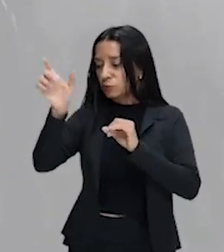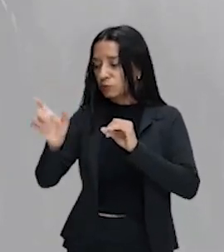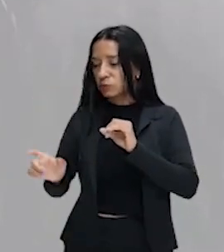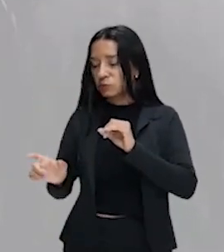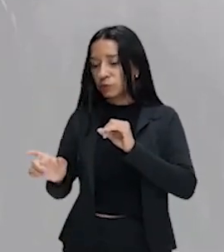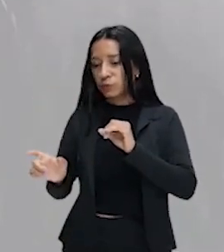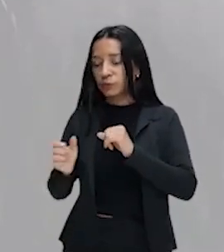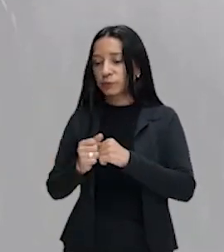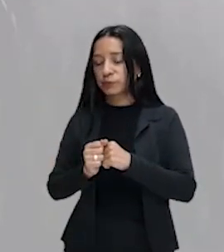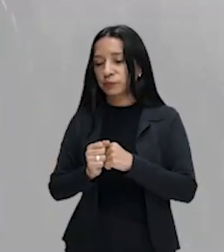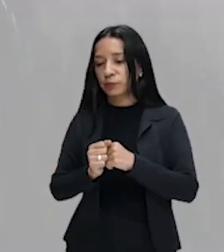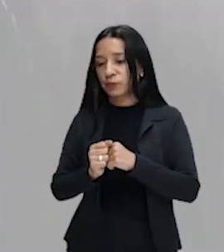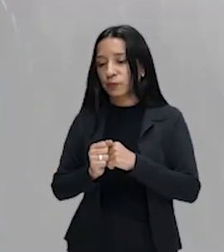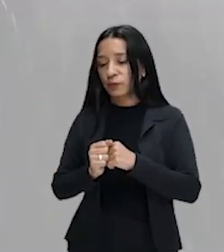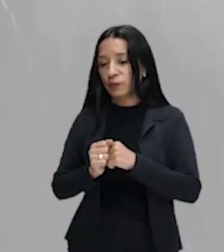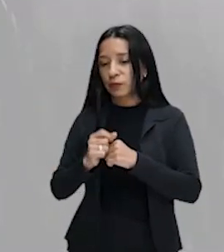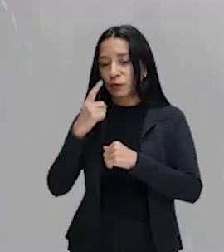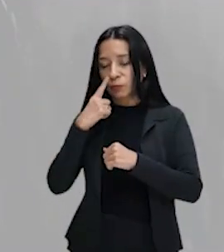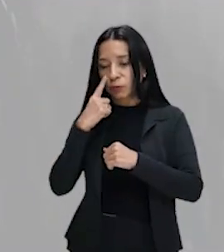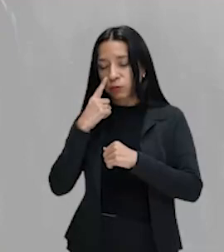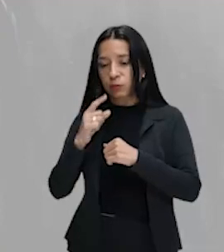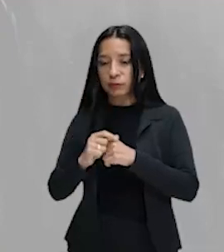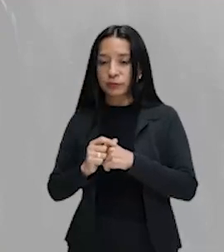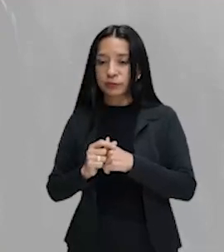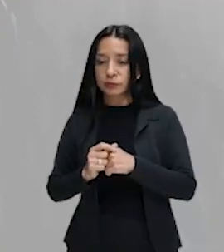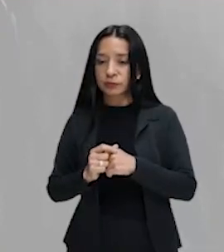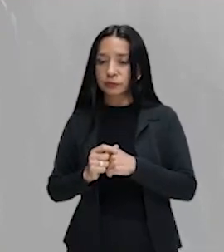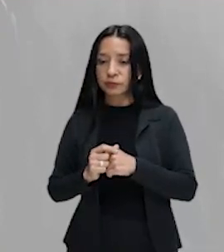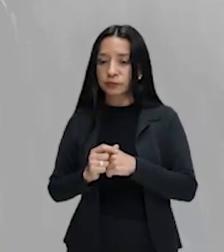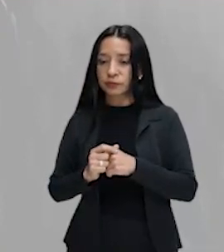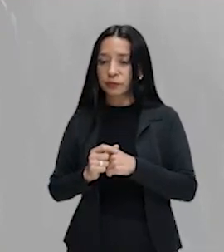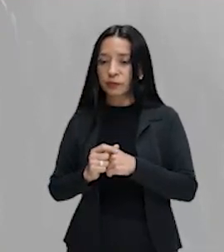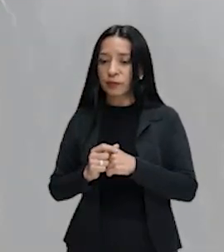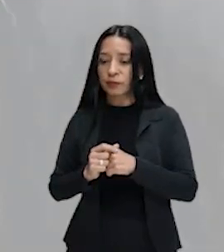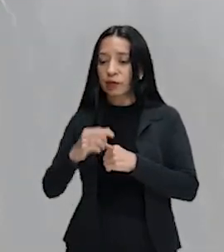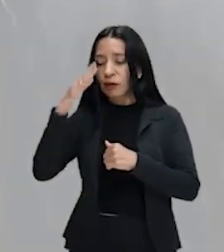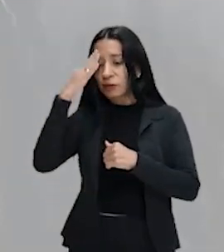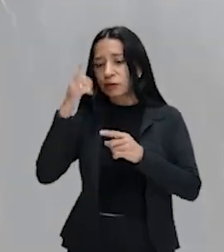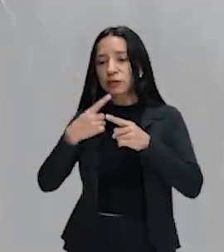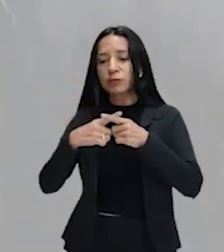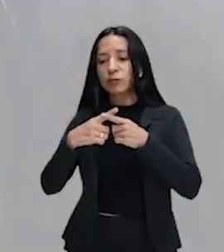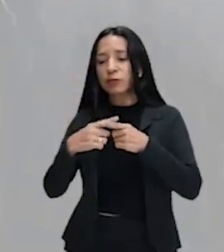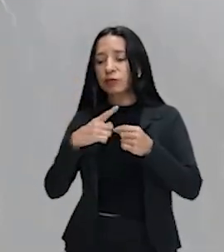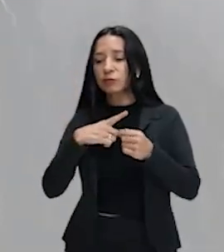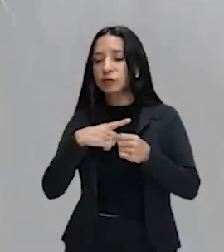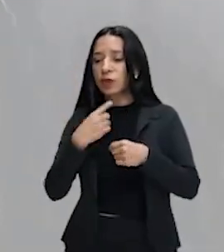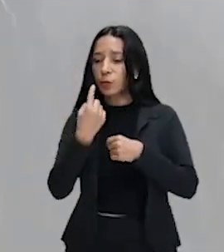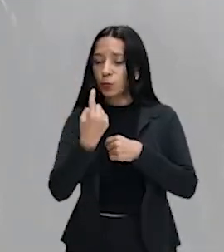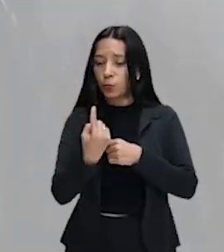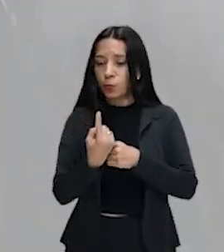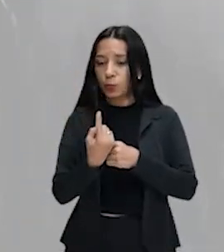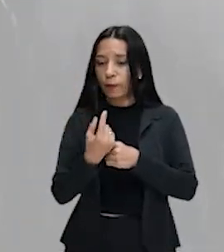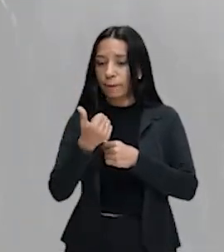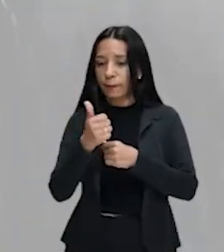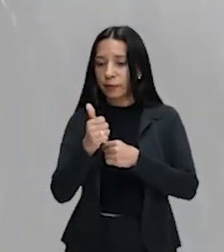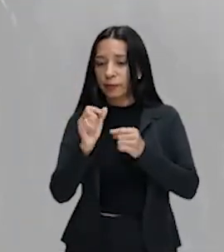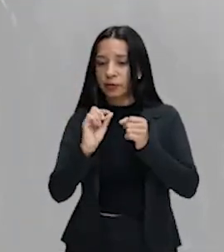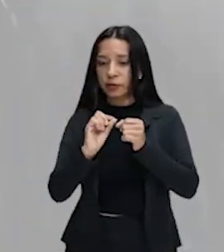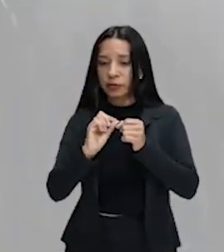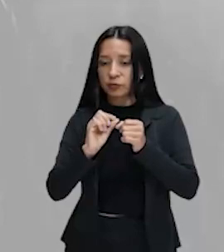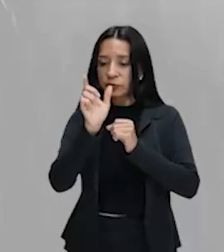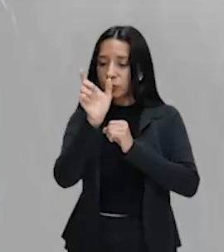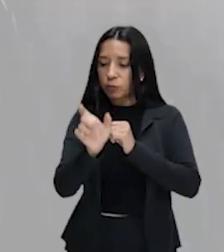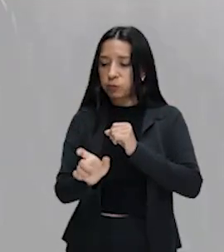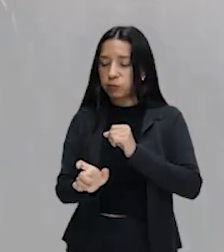ficar aqui, nesse quadradinho. Tá? Aí você vai já entender por que só tem um. Ok? Primeiro eu vou fazer os gametas